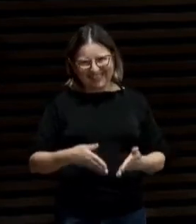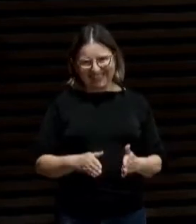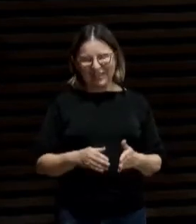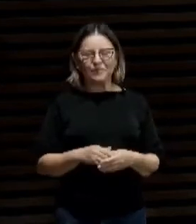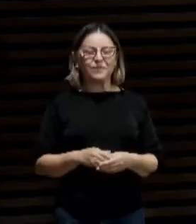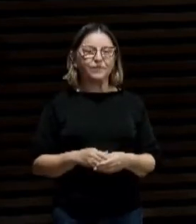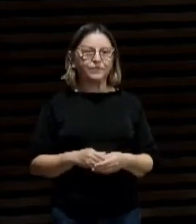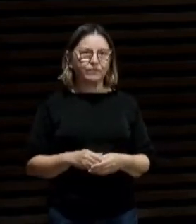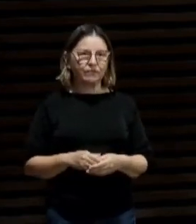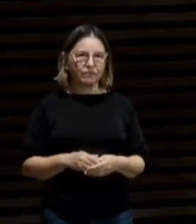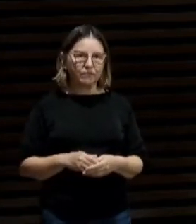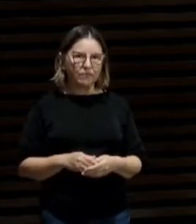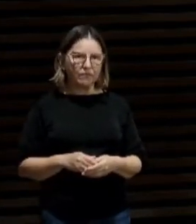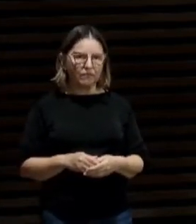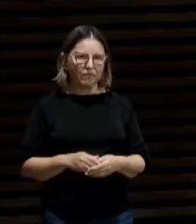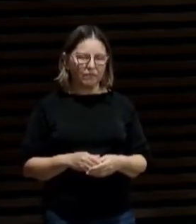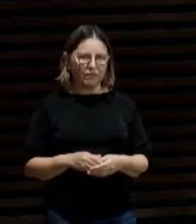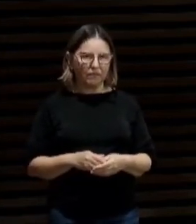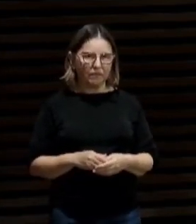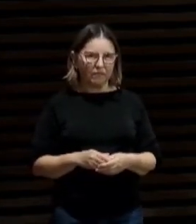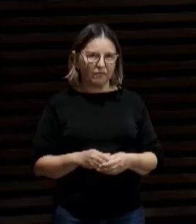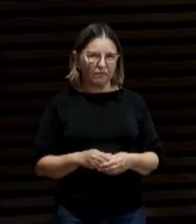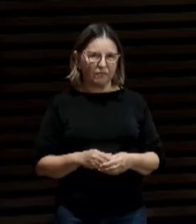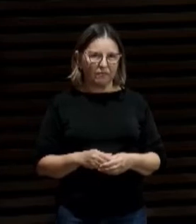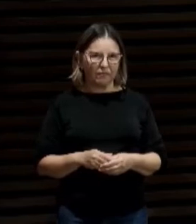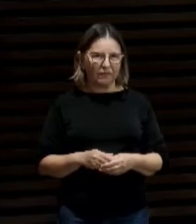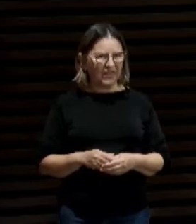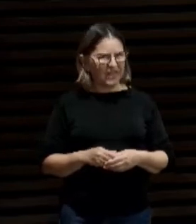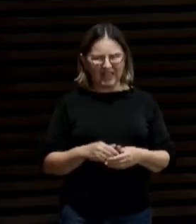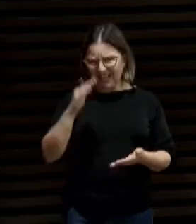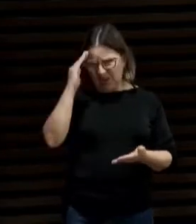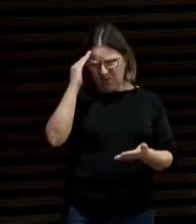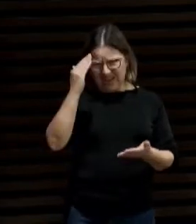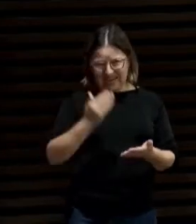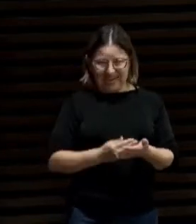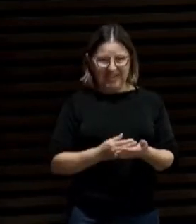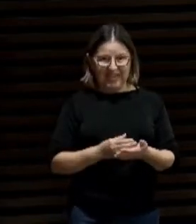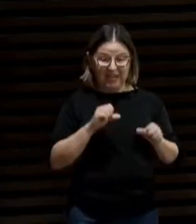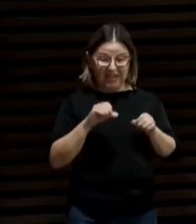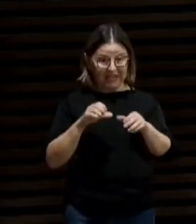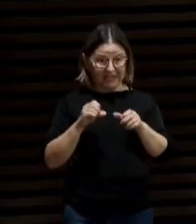Então não caia na besteira de ouvir uma teologia errada